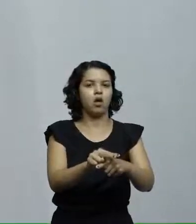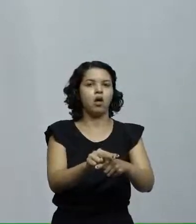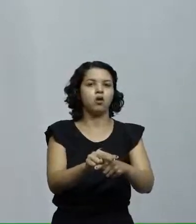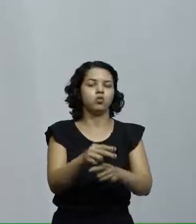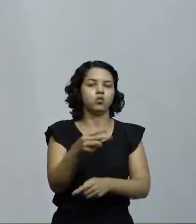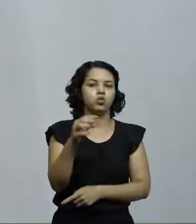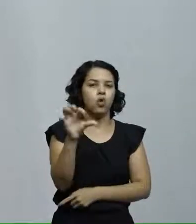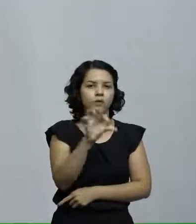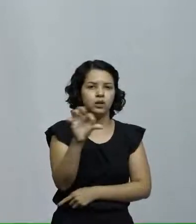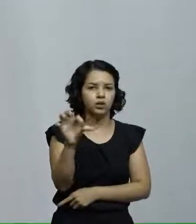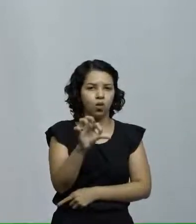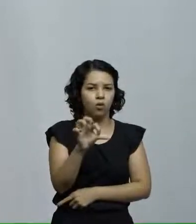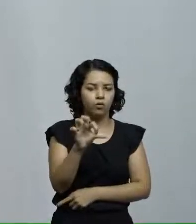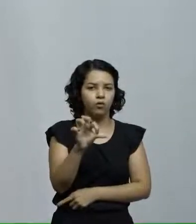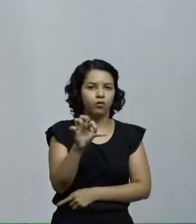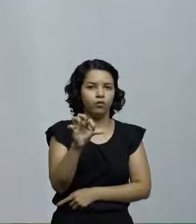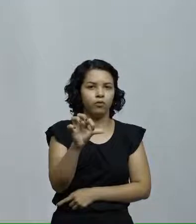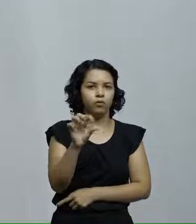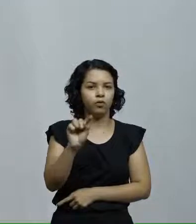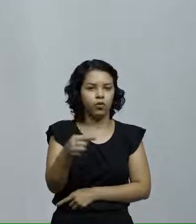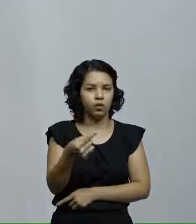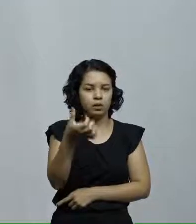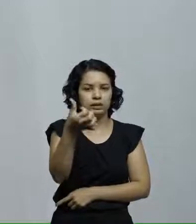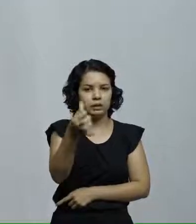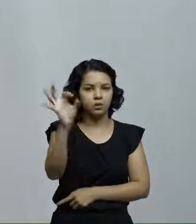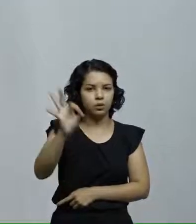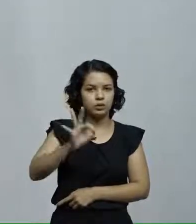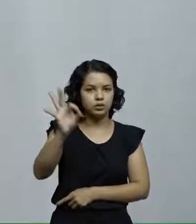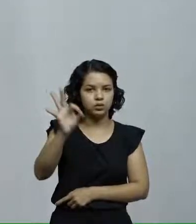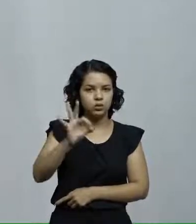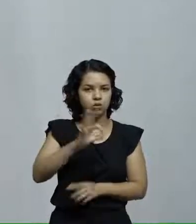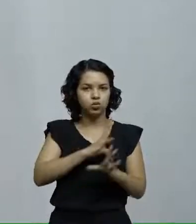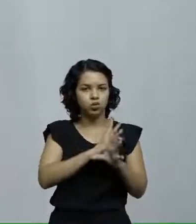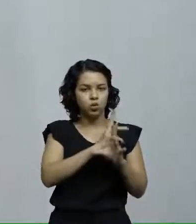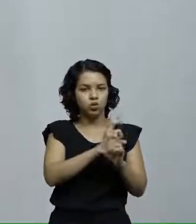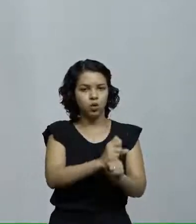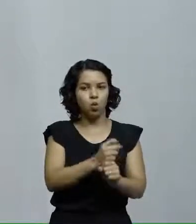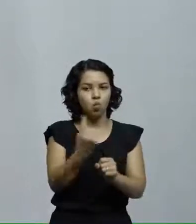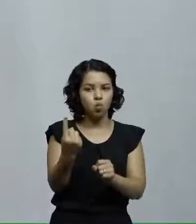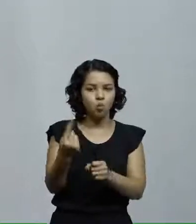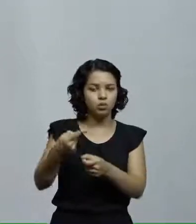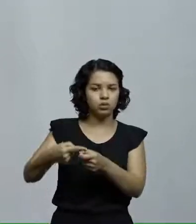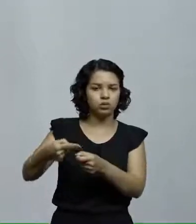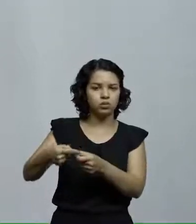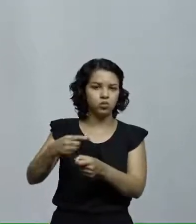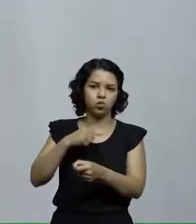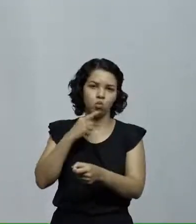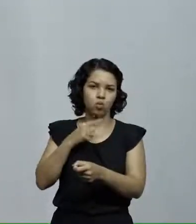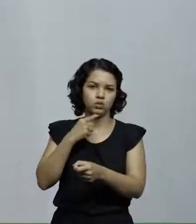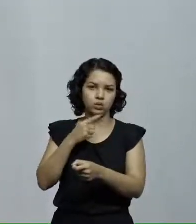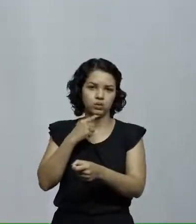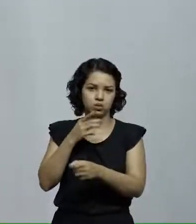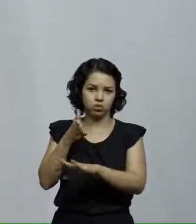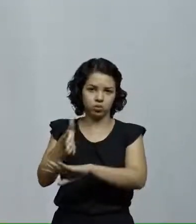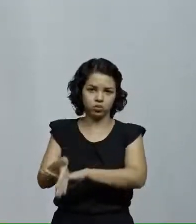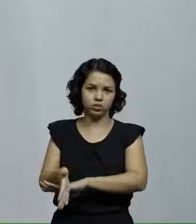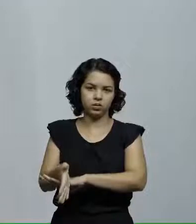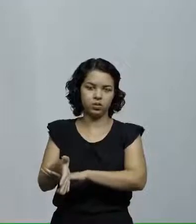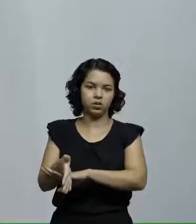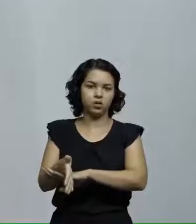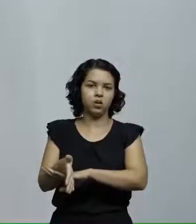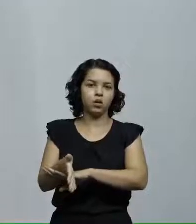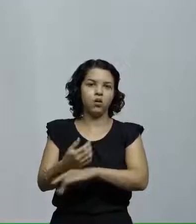99,6% do total. Só teve um município que a gente não conseguiu ir durante o ano de